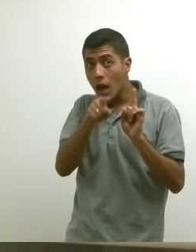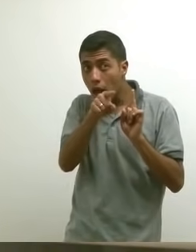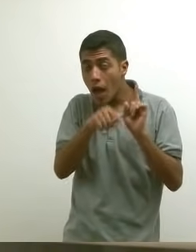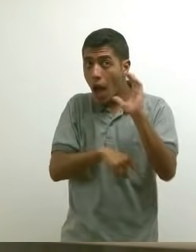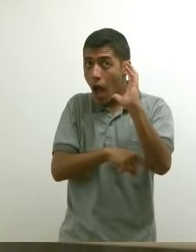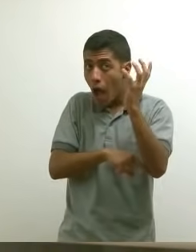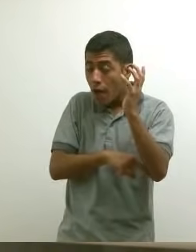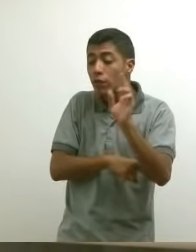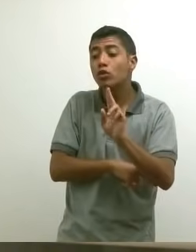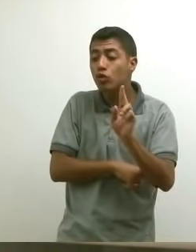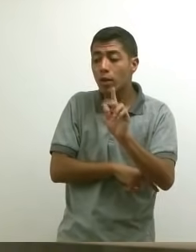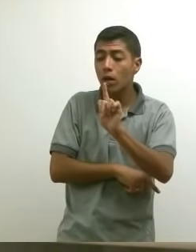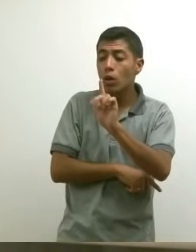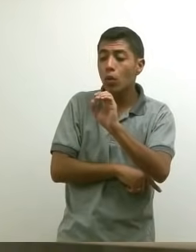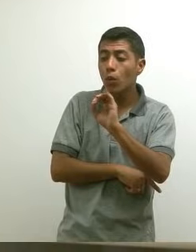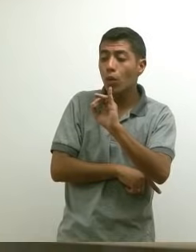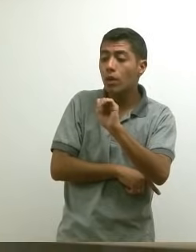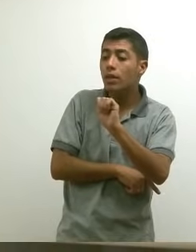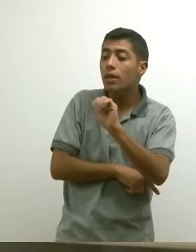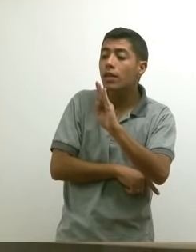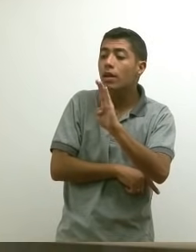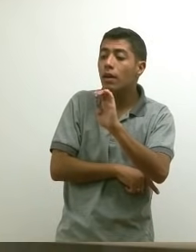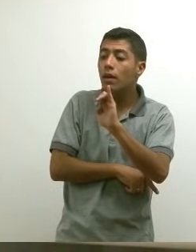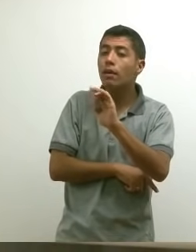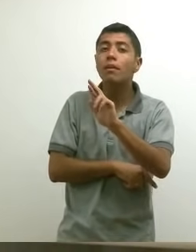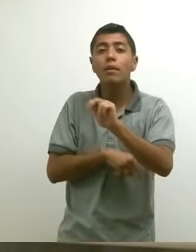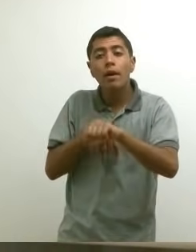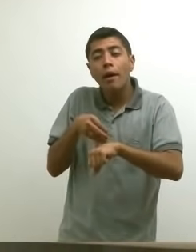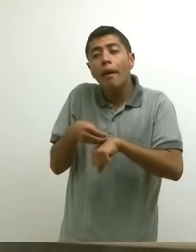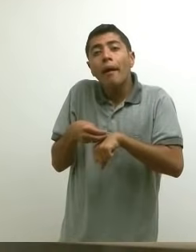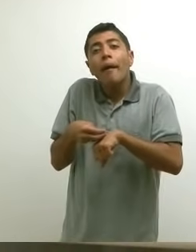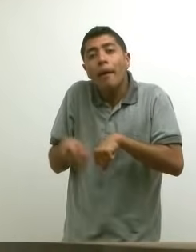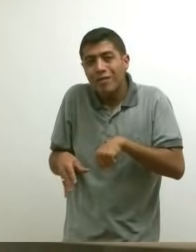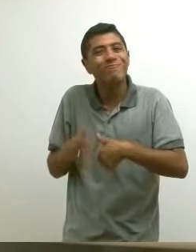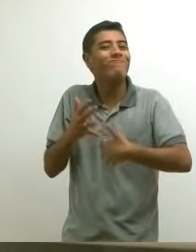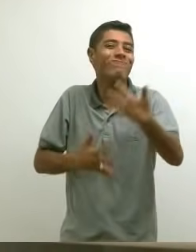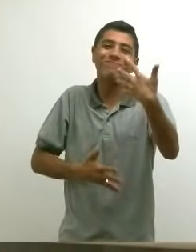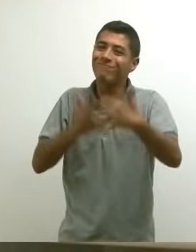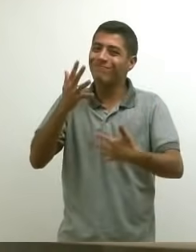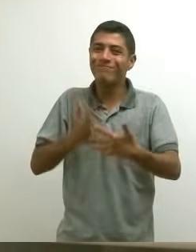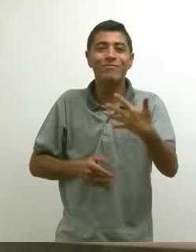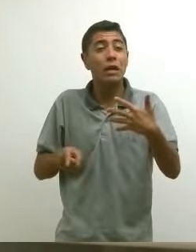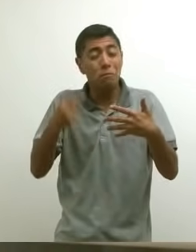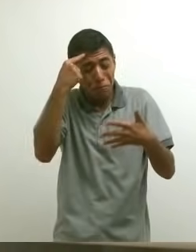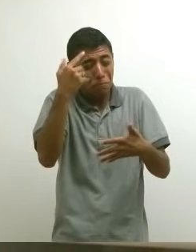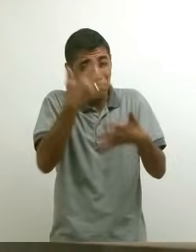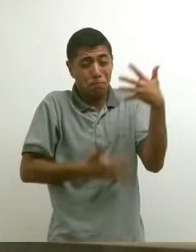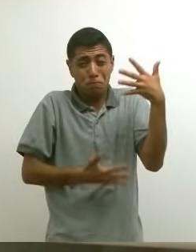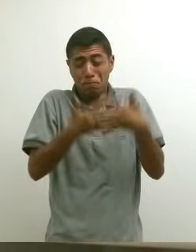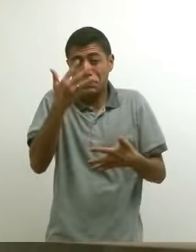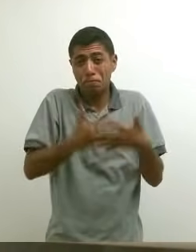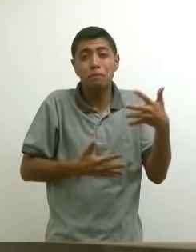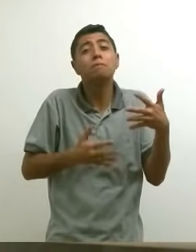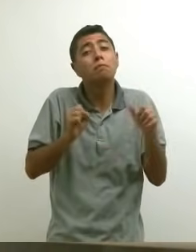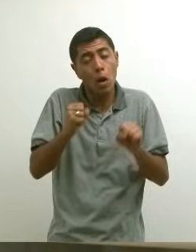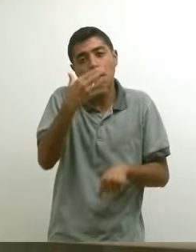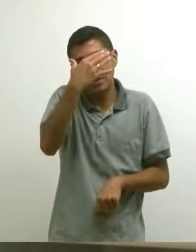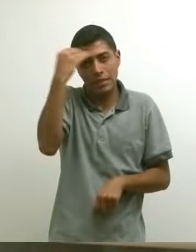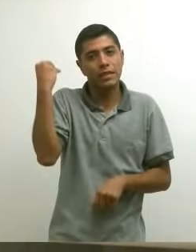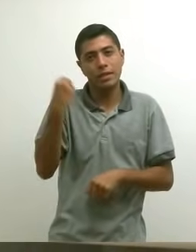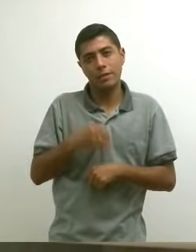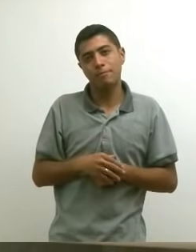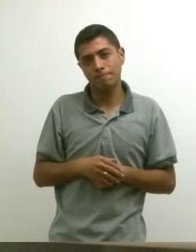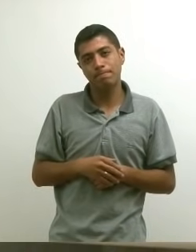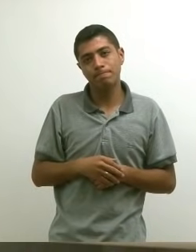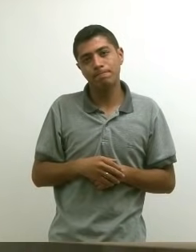o cheiro diferente pode ser outra estação do ano se na terceira vez falar é uma goiabeira ela não vai enxergar mais nada da